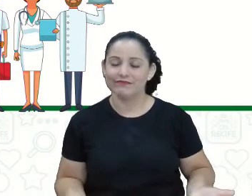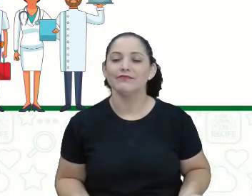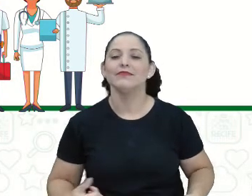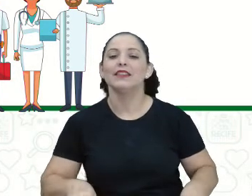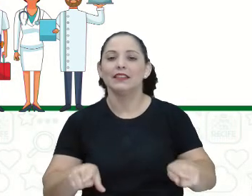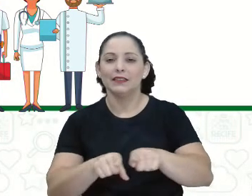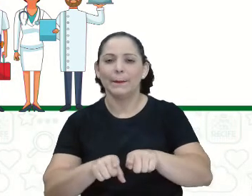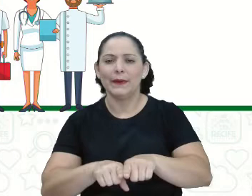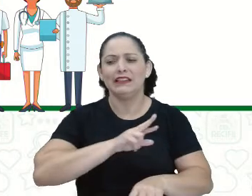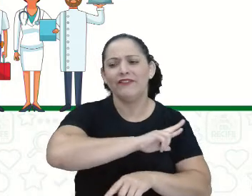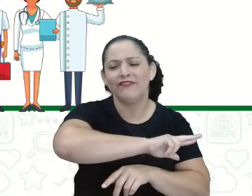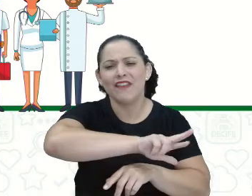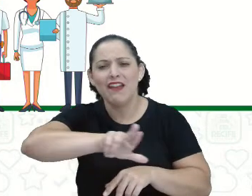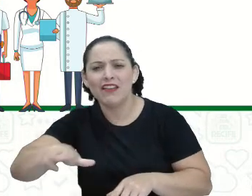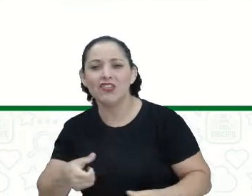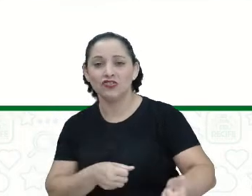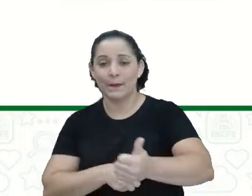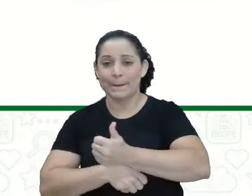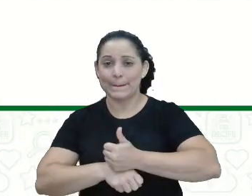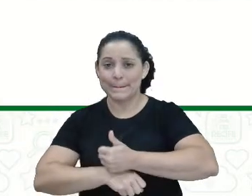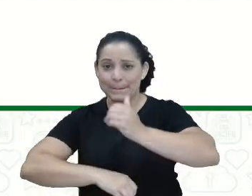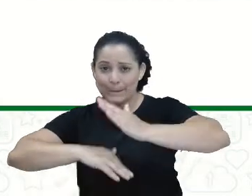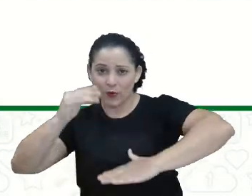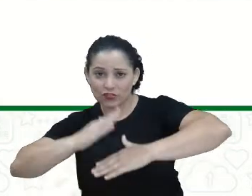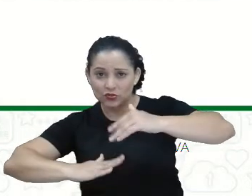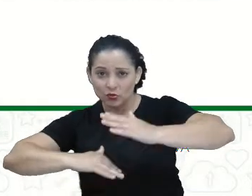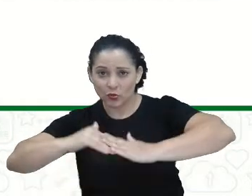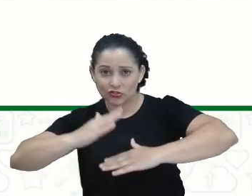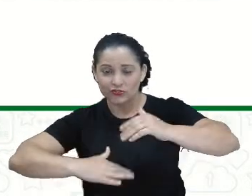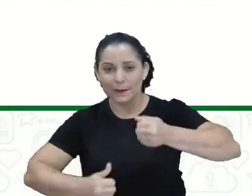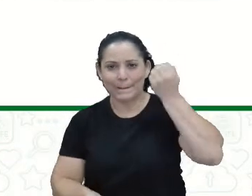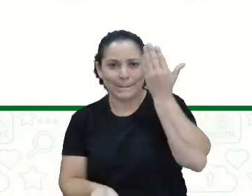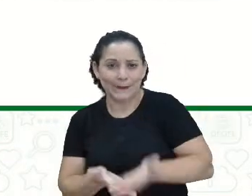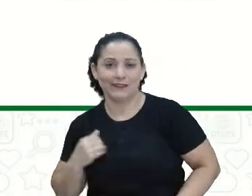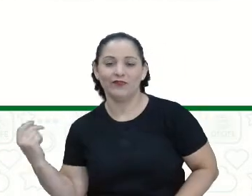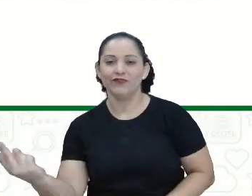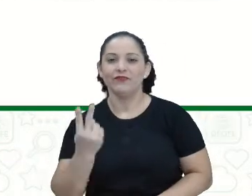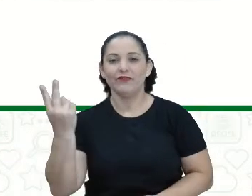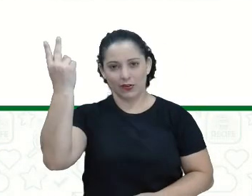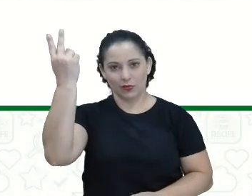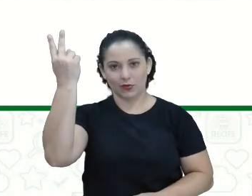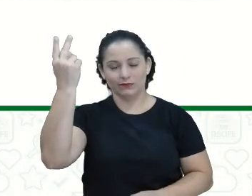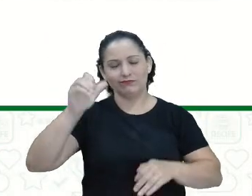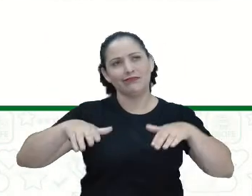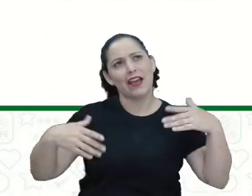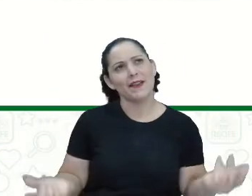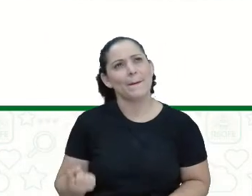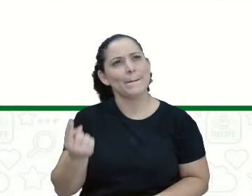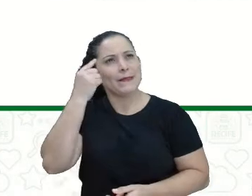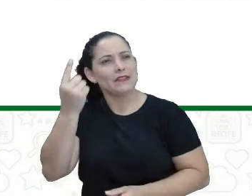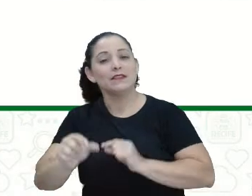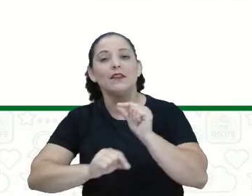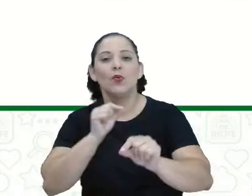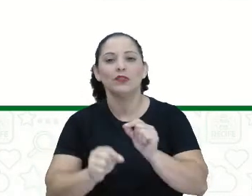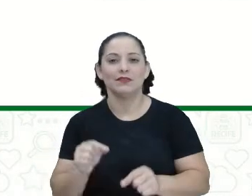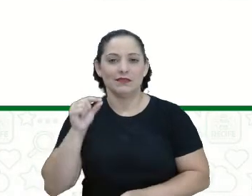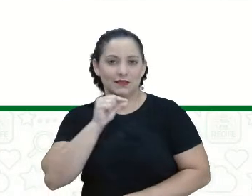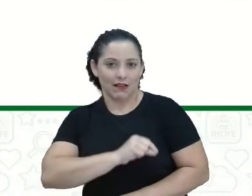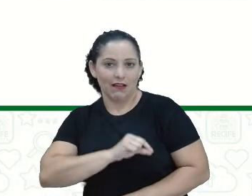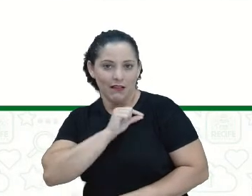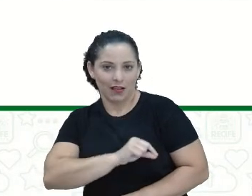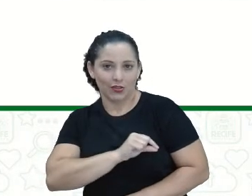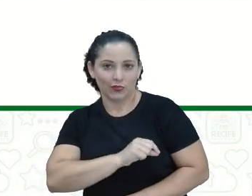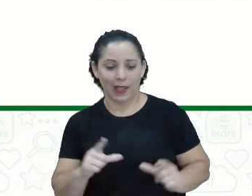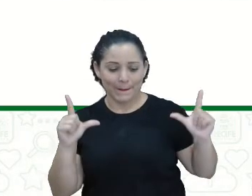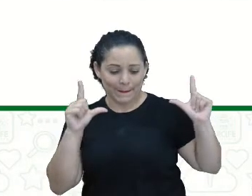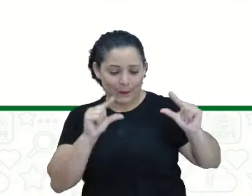várias profissões foram perdendo valor econômico. E aí a gente tem que pensar, por exemplo, do salário mínimo. O salário mínimo que é